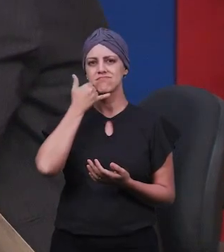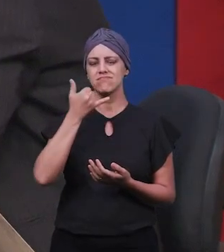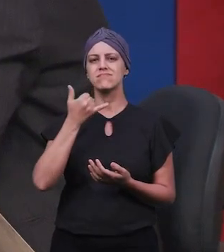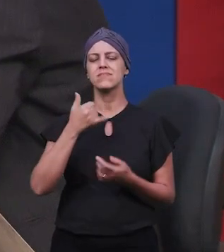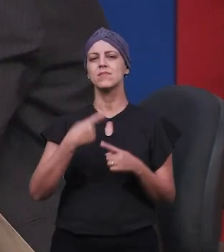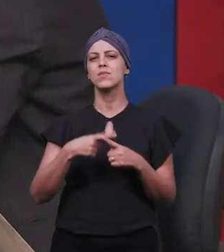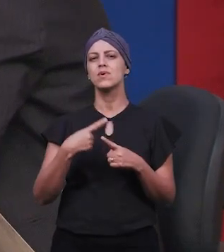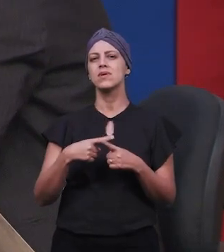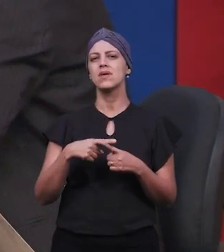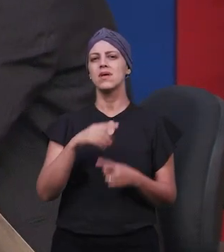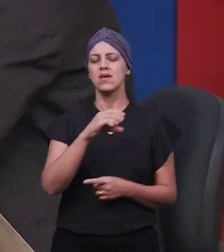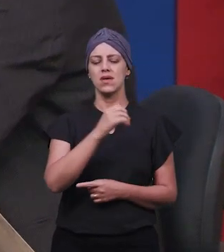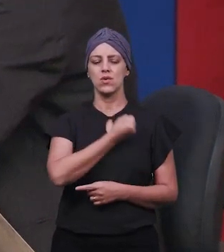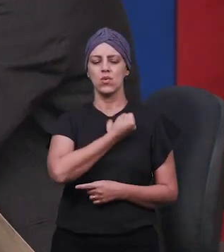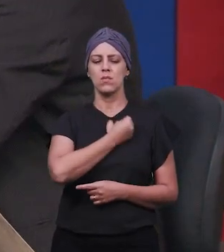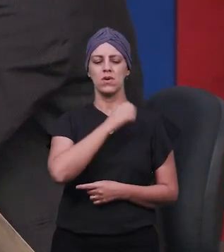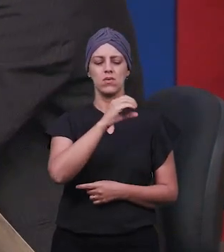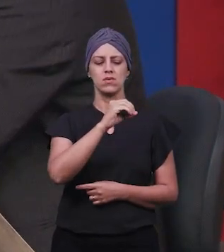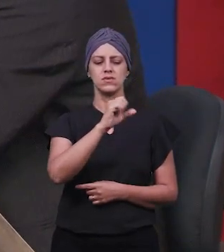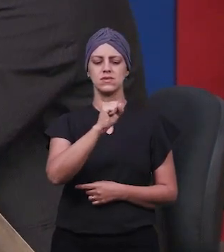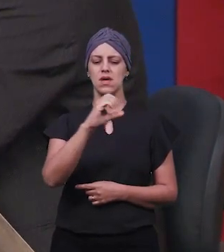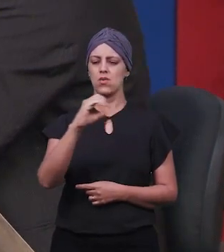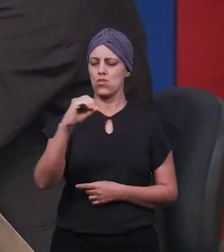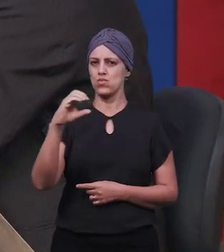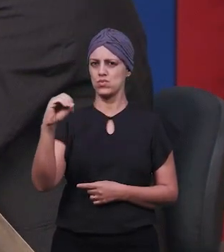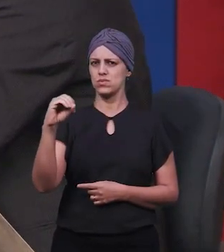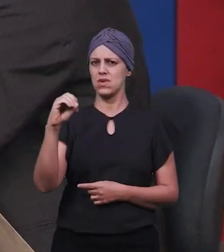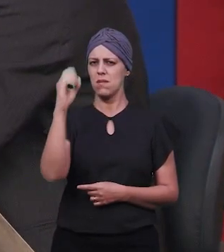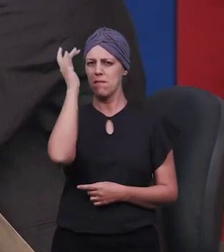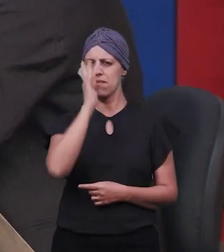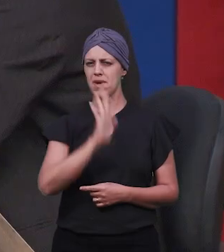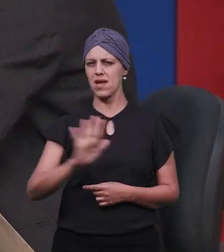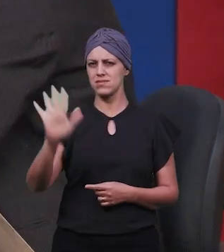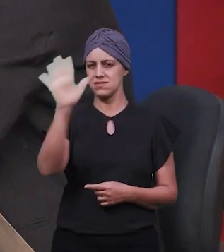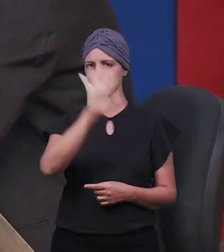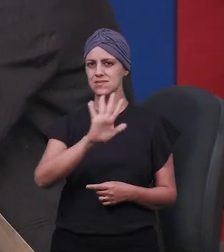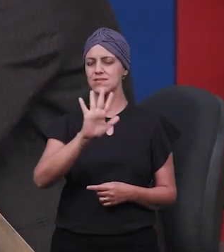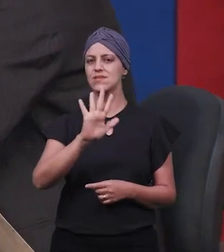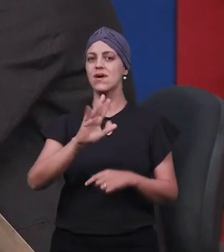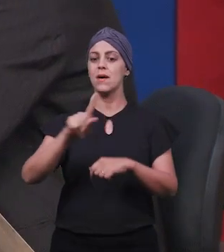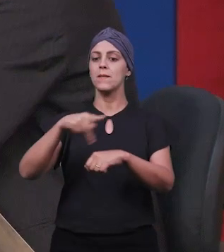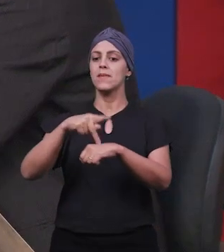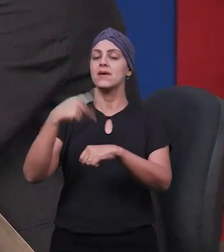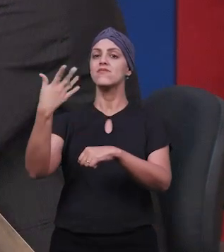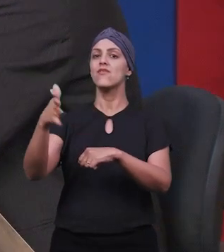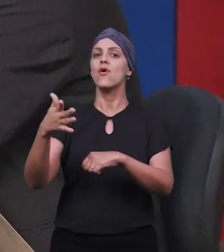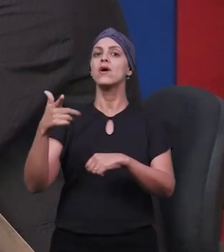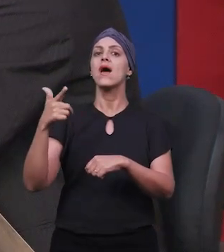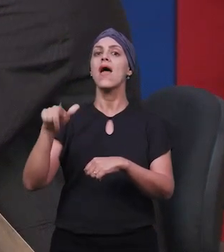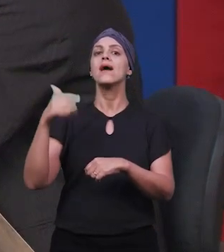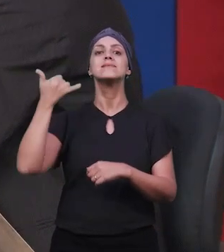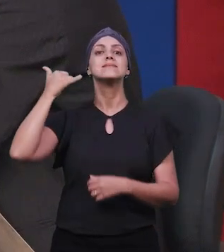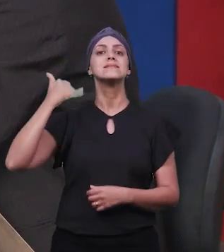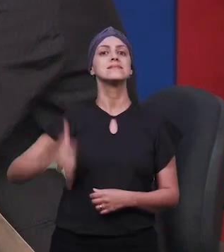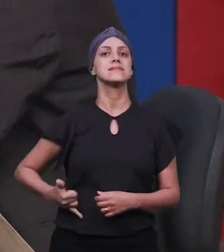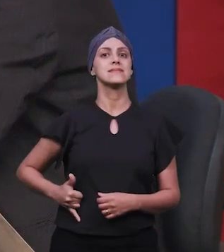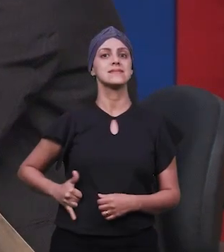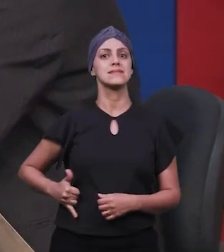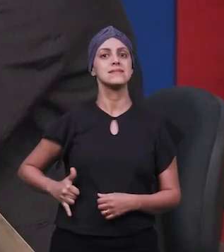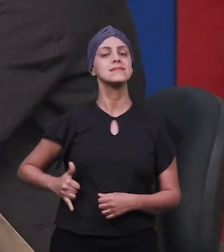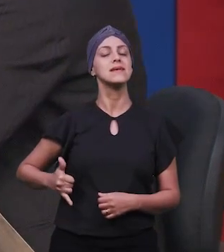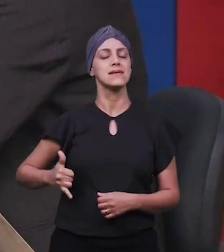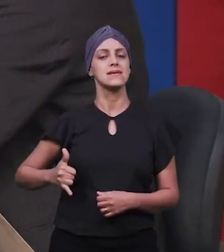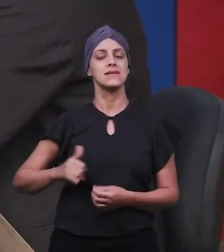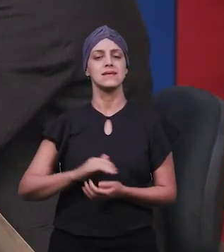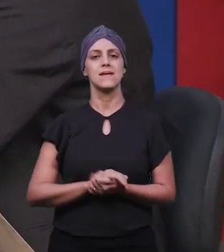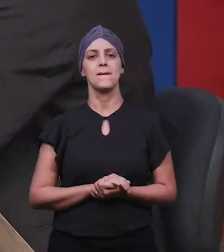do atendimento no exterior, porque o 0800 atende o Brasil, né? E o atendimento no exterior é um celular, que